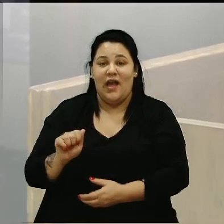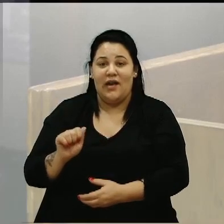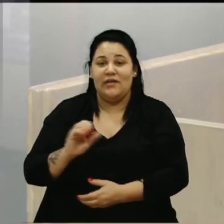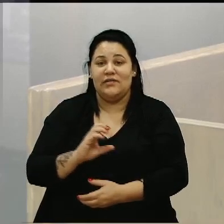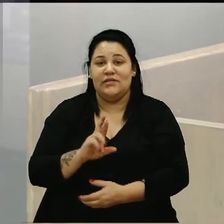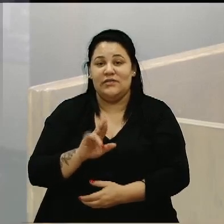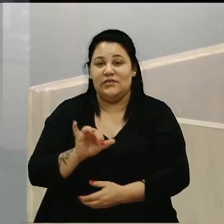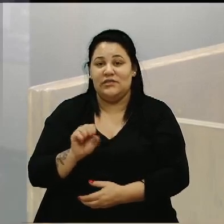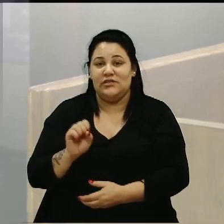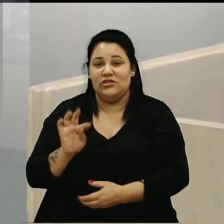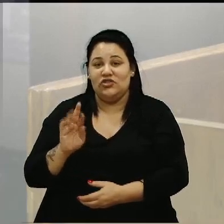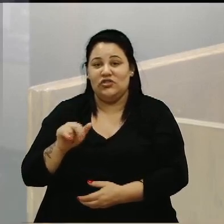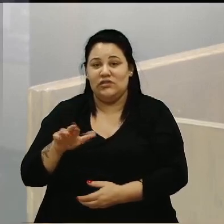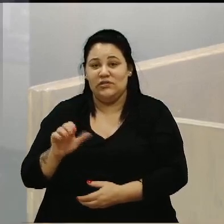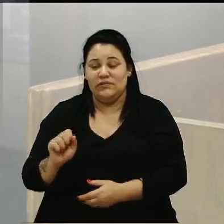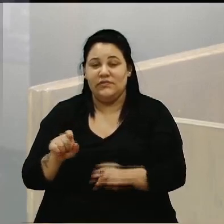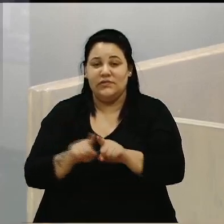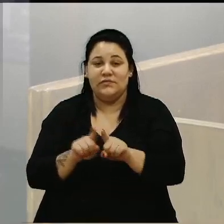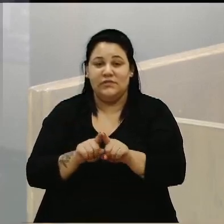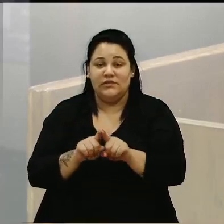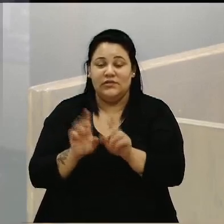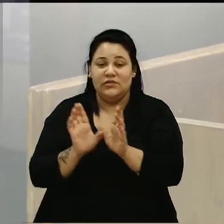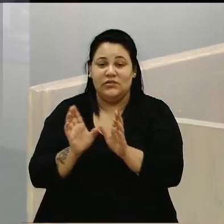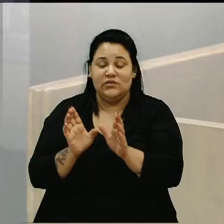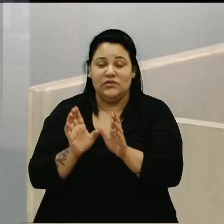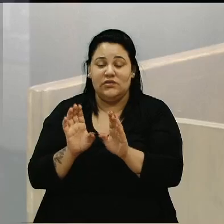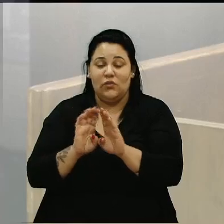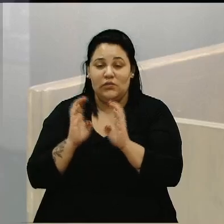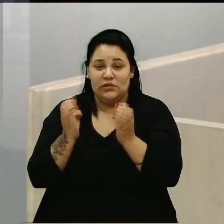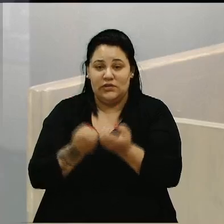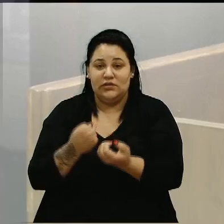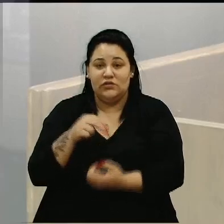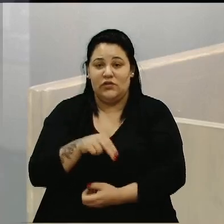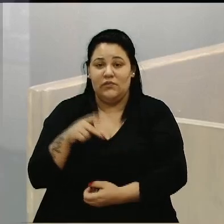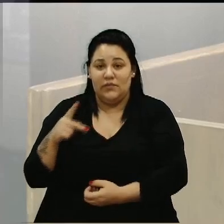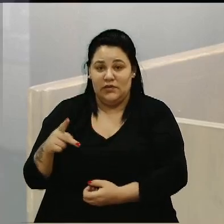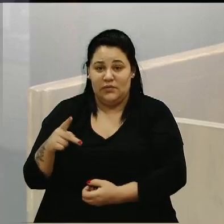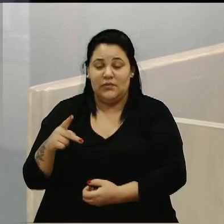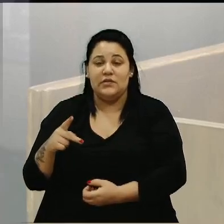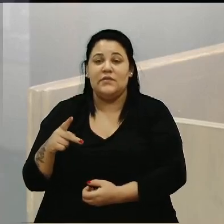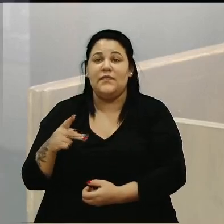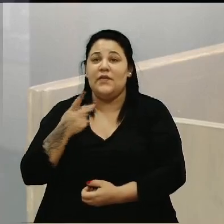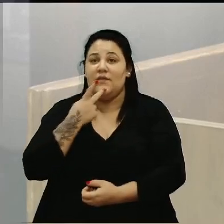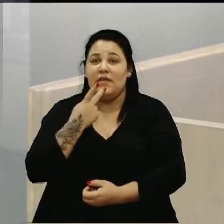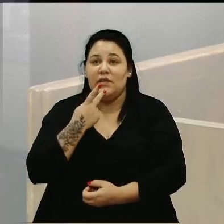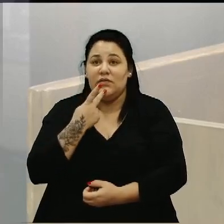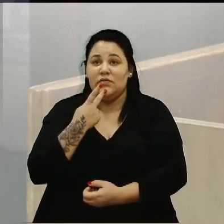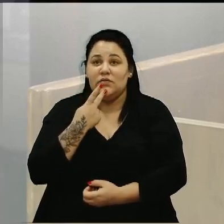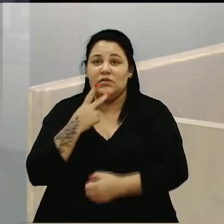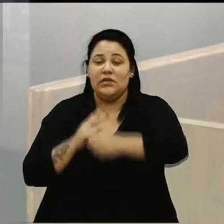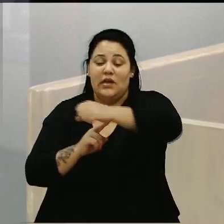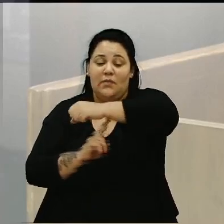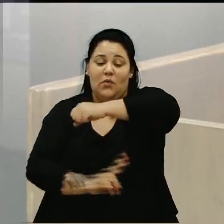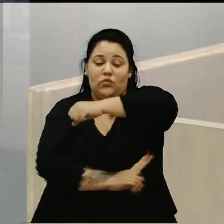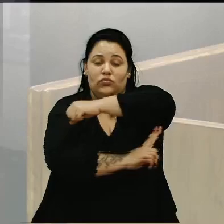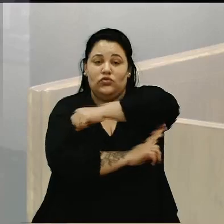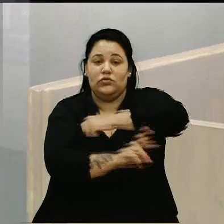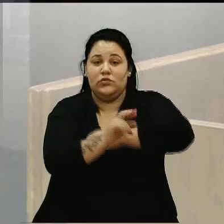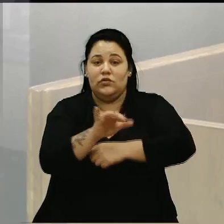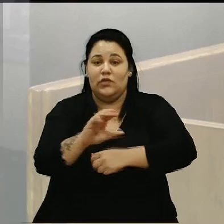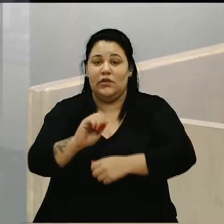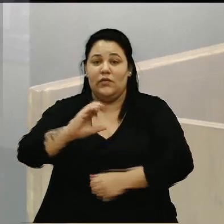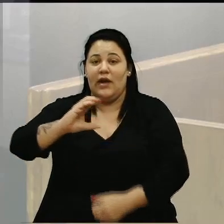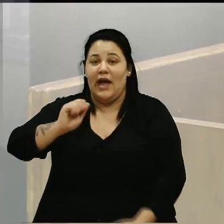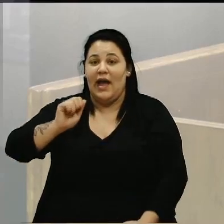pessoal de Nova Petrópolis, inclusive, a respeito da ponte do Rio Caí. Eu vou fazer um pequeno histórico,